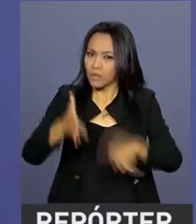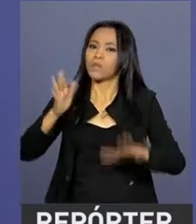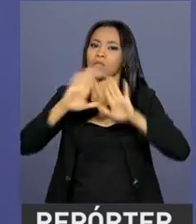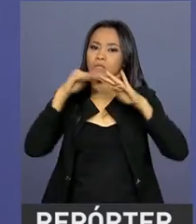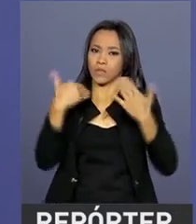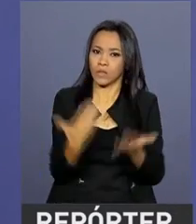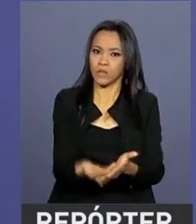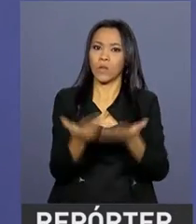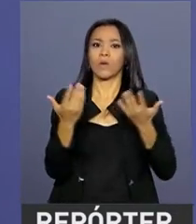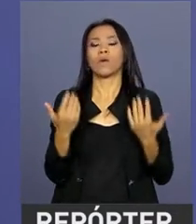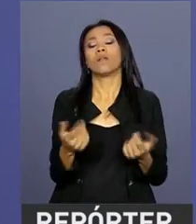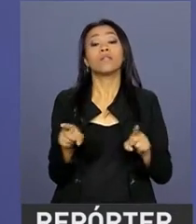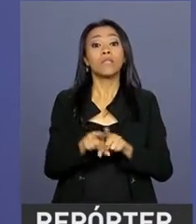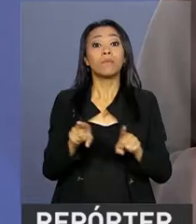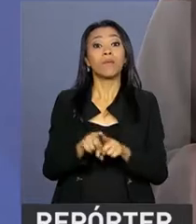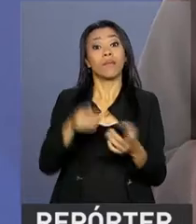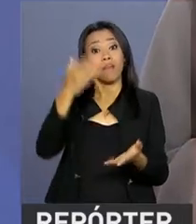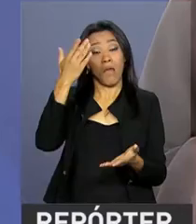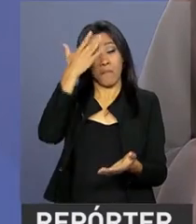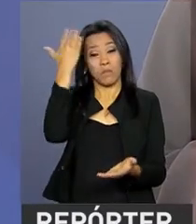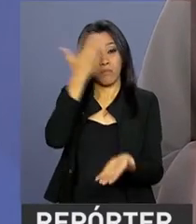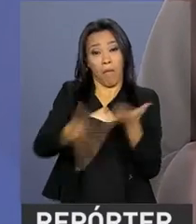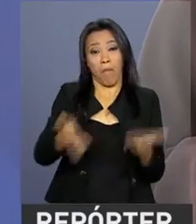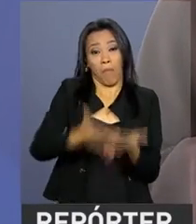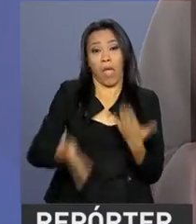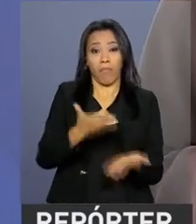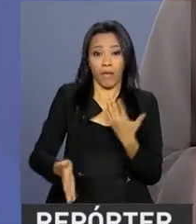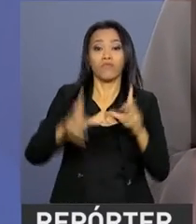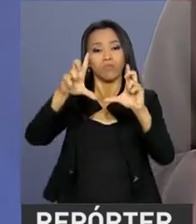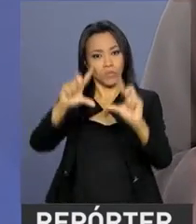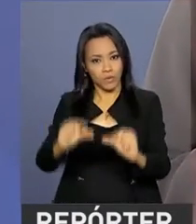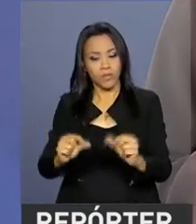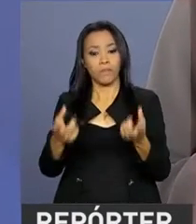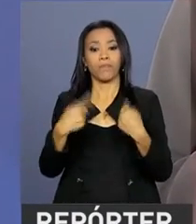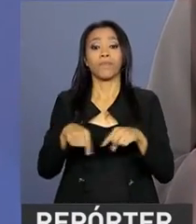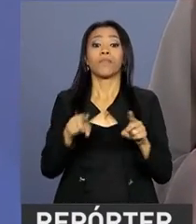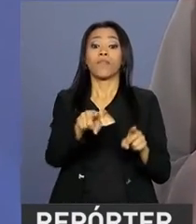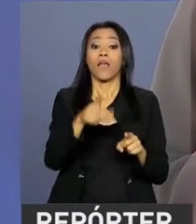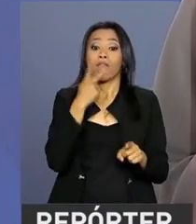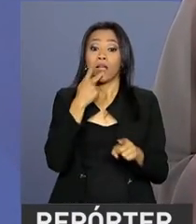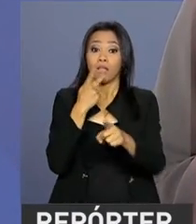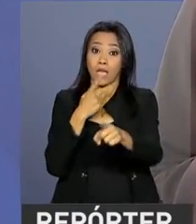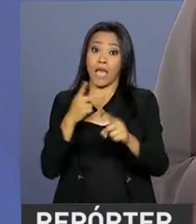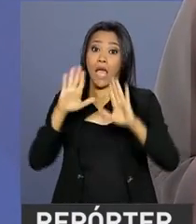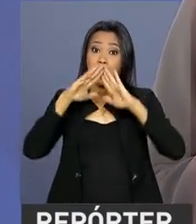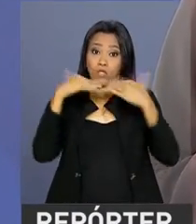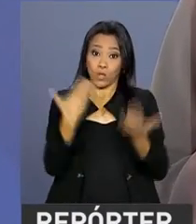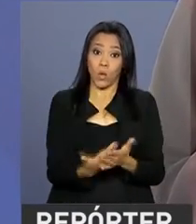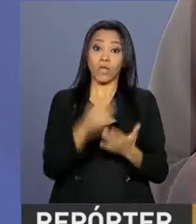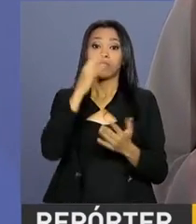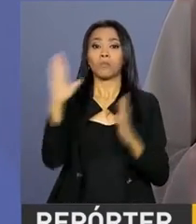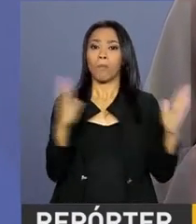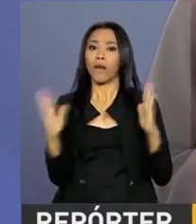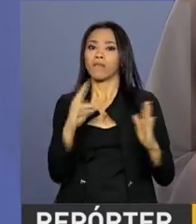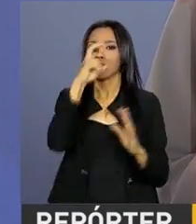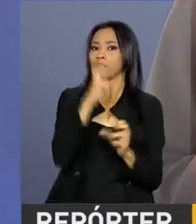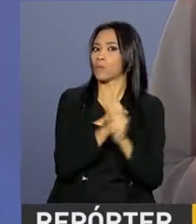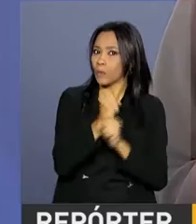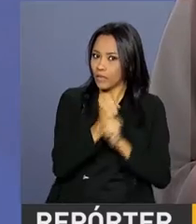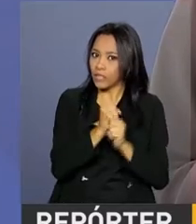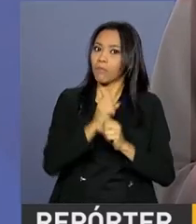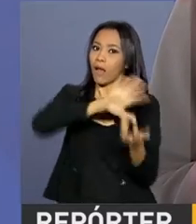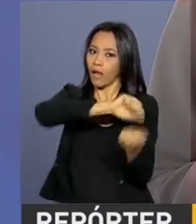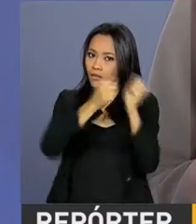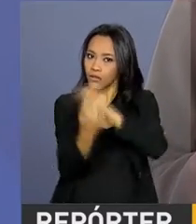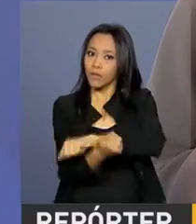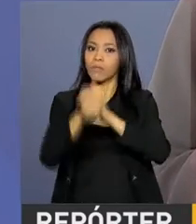ou eliminar as taxas de reprovação. As escolas vão ter 5 anos a partir de 2018 para se adaptarem às mudanças no